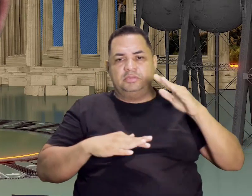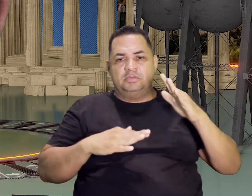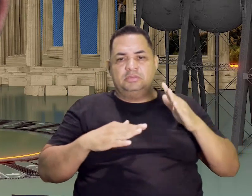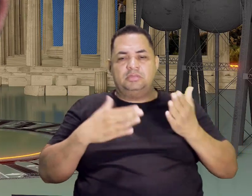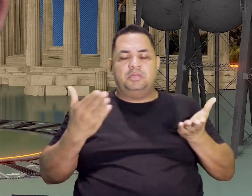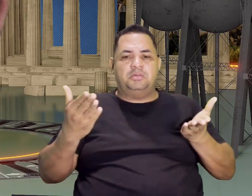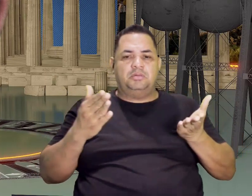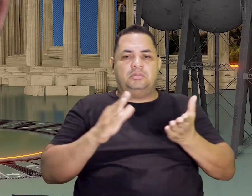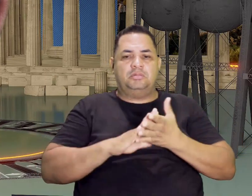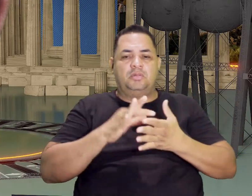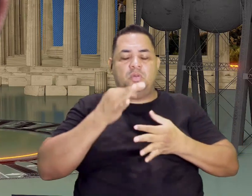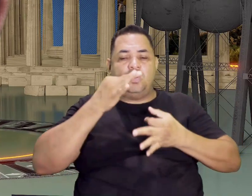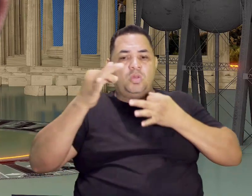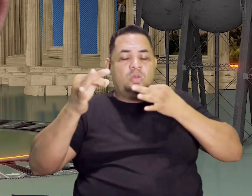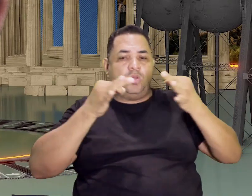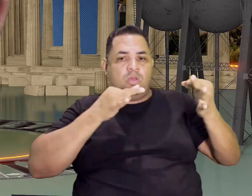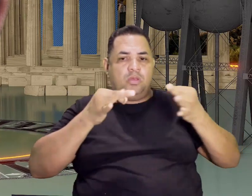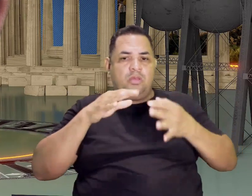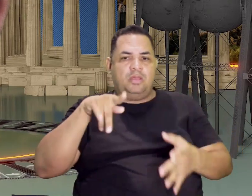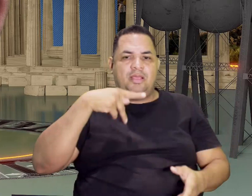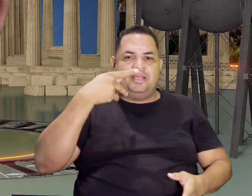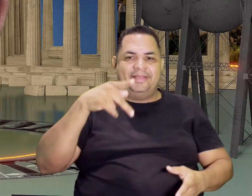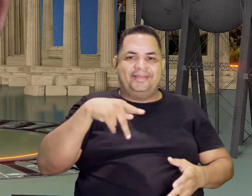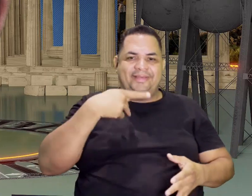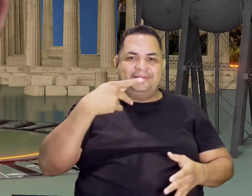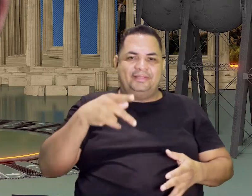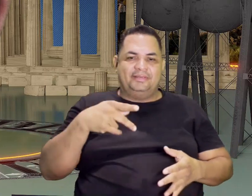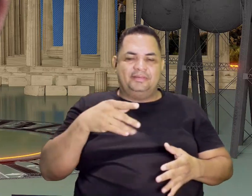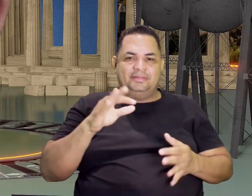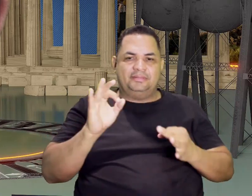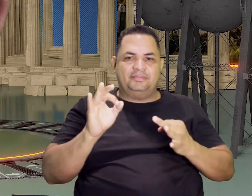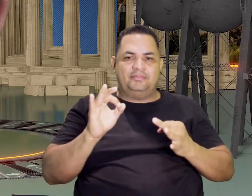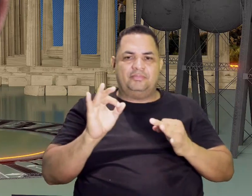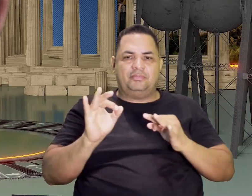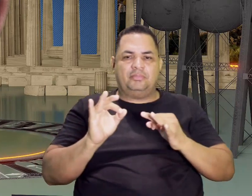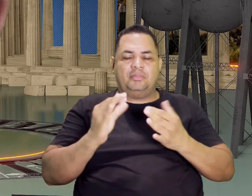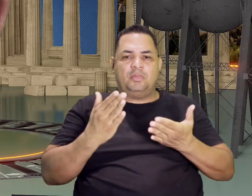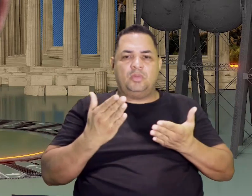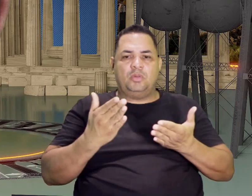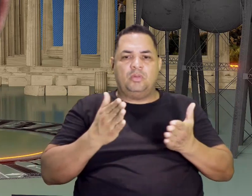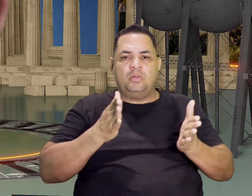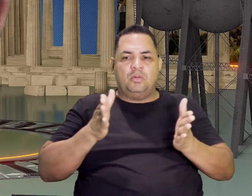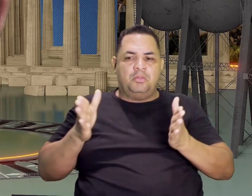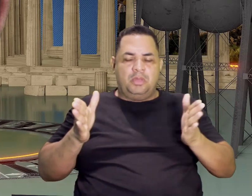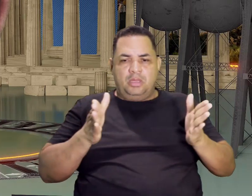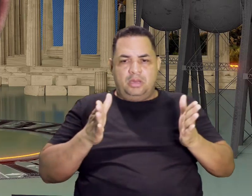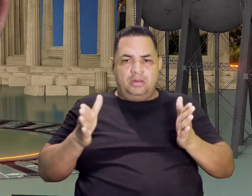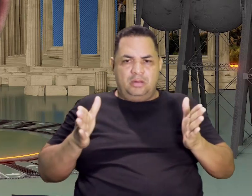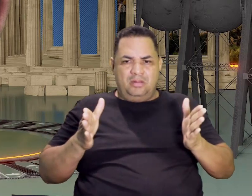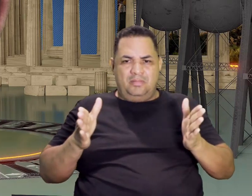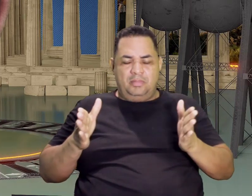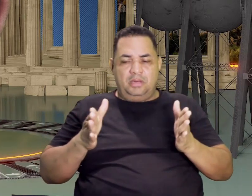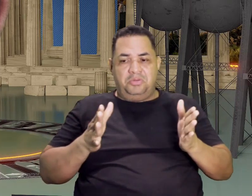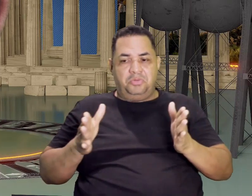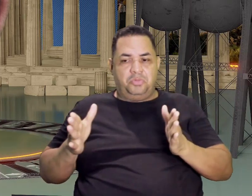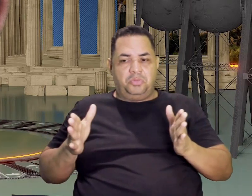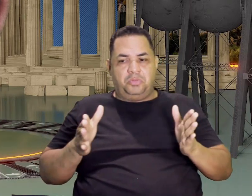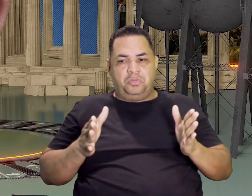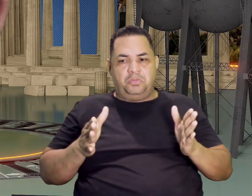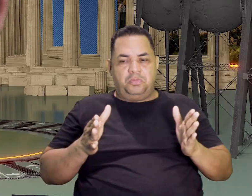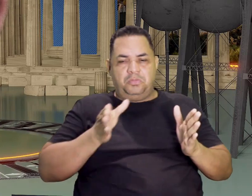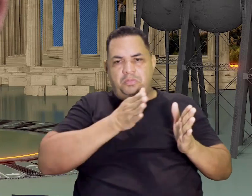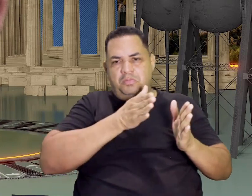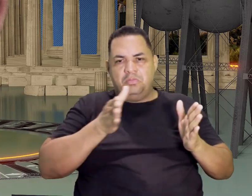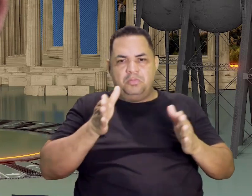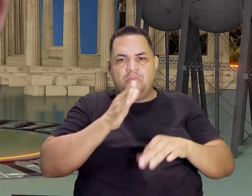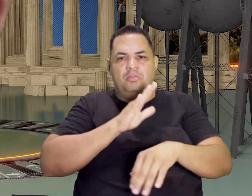isso, supostamente diz, né, coloca, né, como é só uma ideia, tá? Que